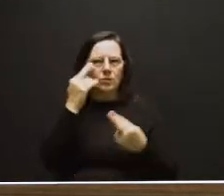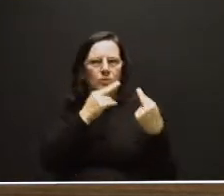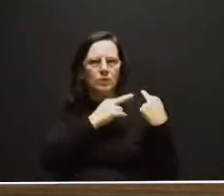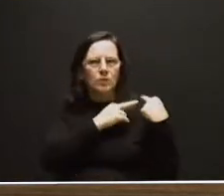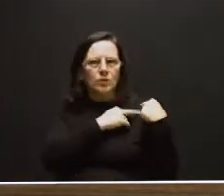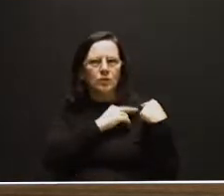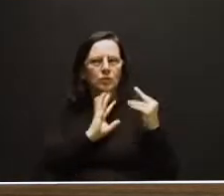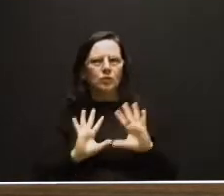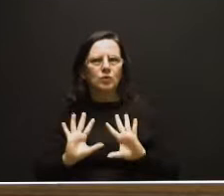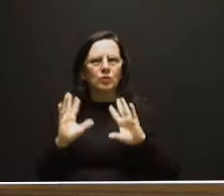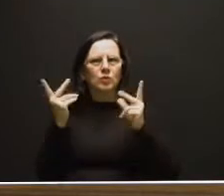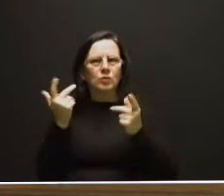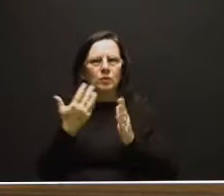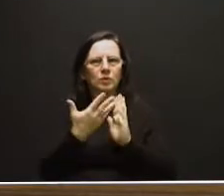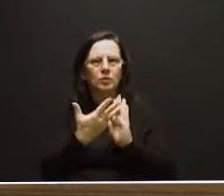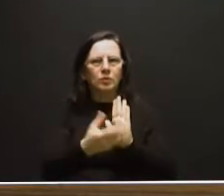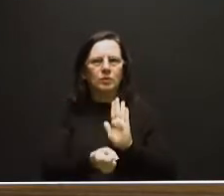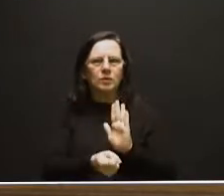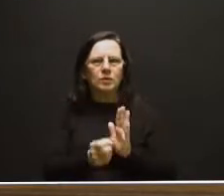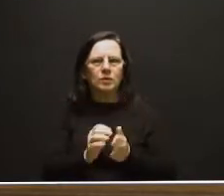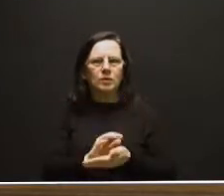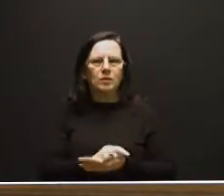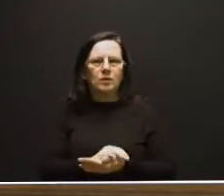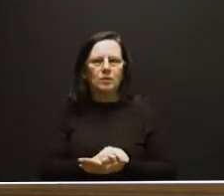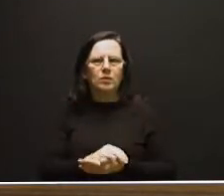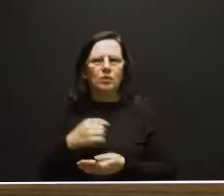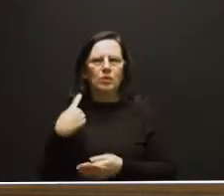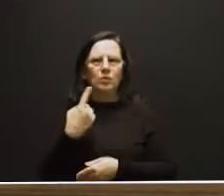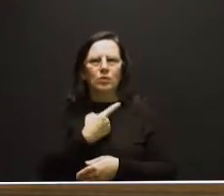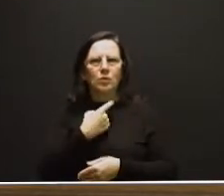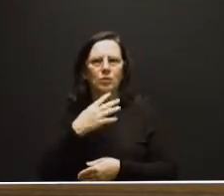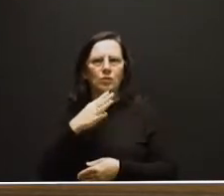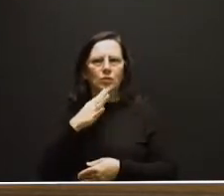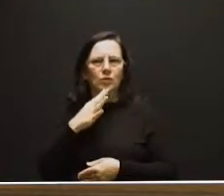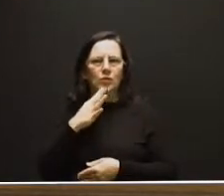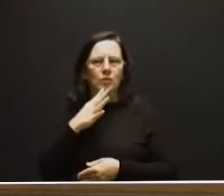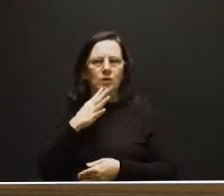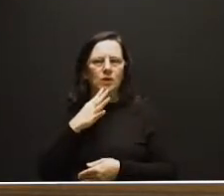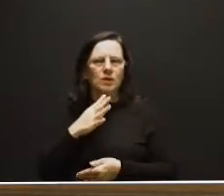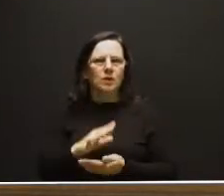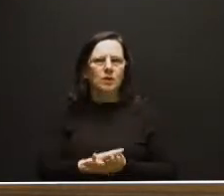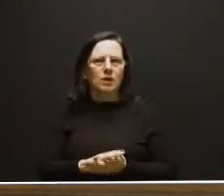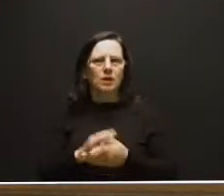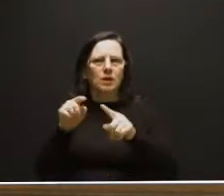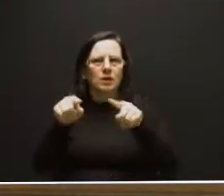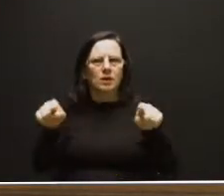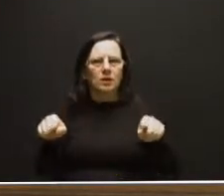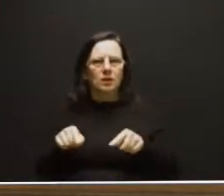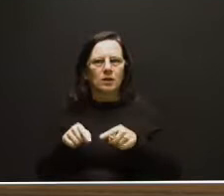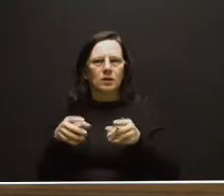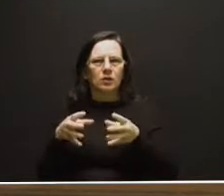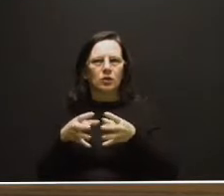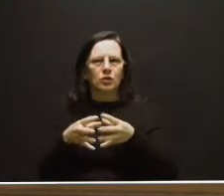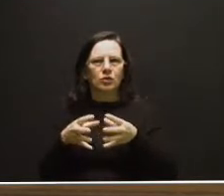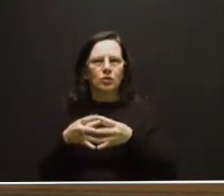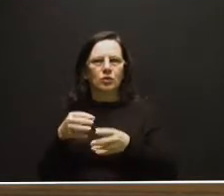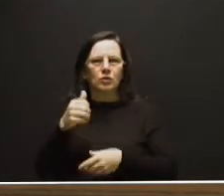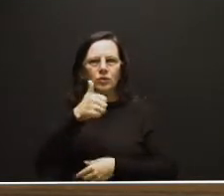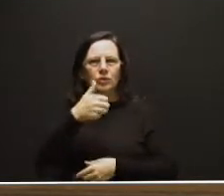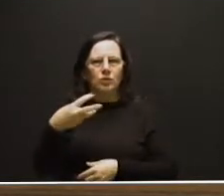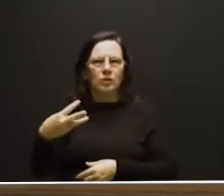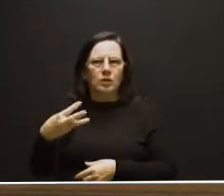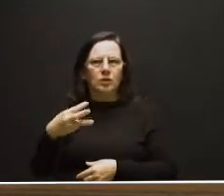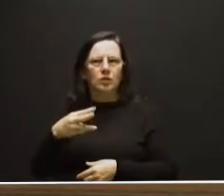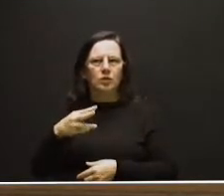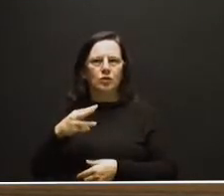decidir a conveniência oportunidade e sua aprovação salvo melhor juízo é este o nosso parecer sala das comissões 3 de junho em